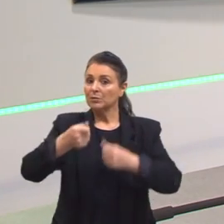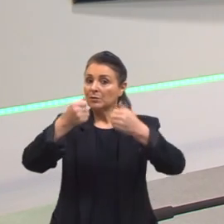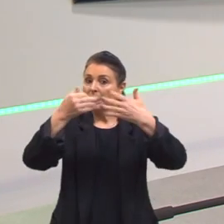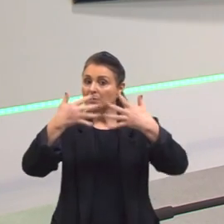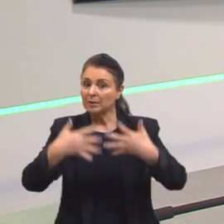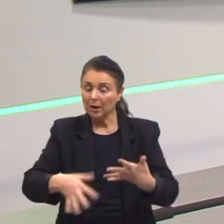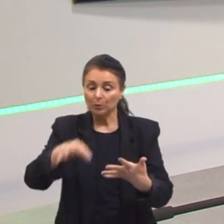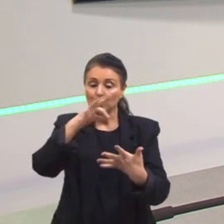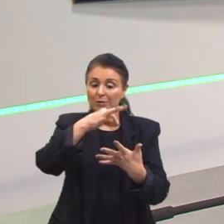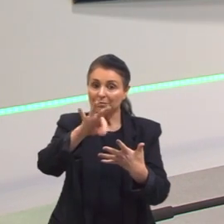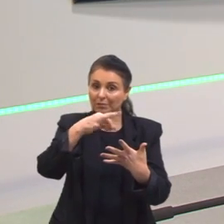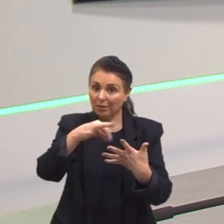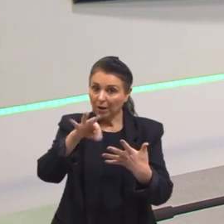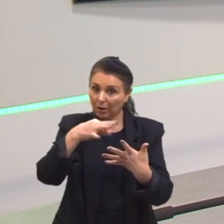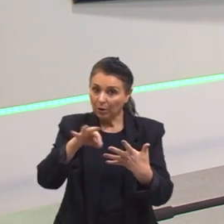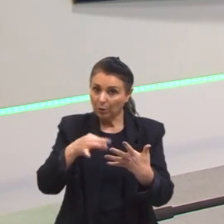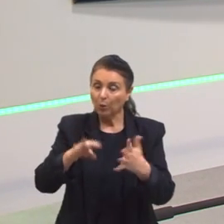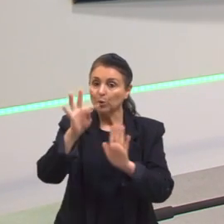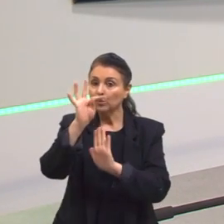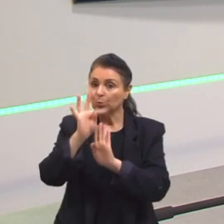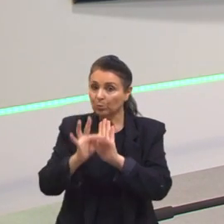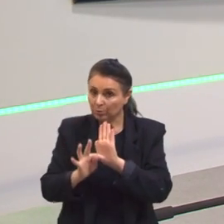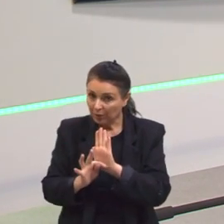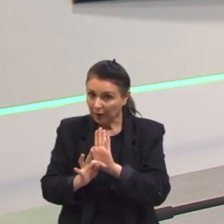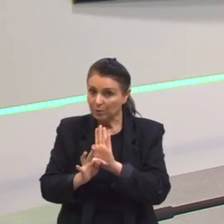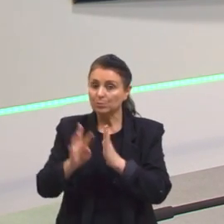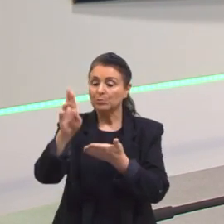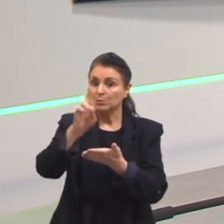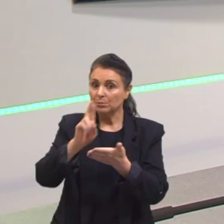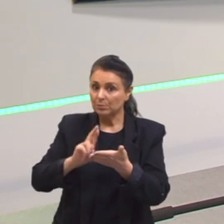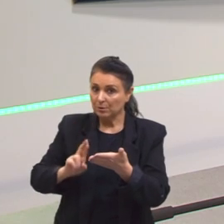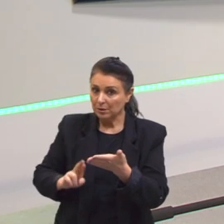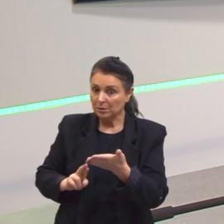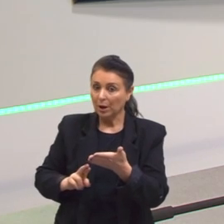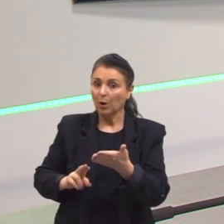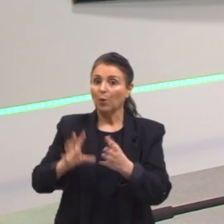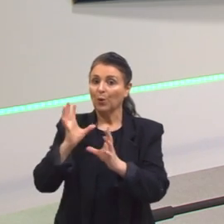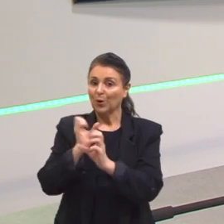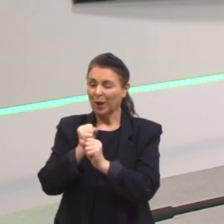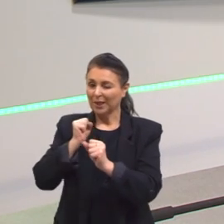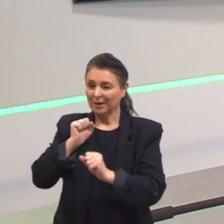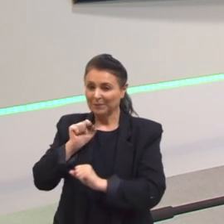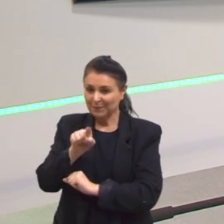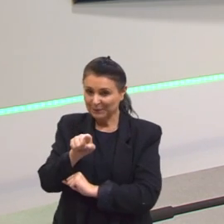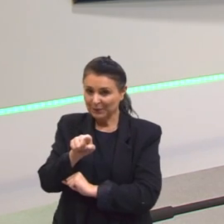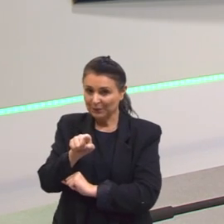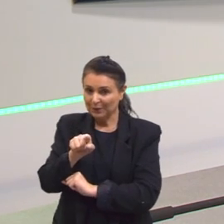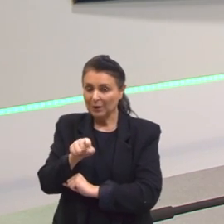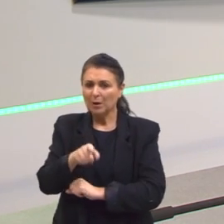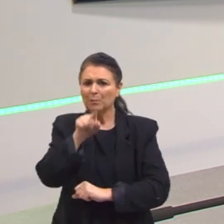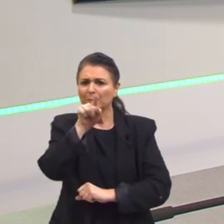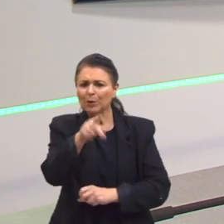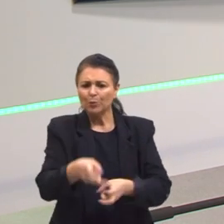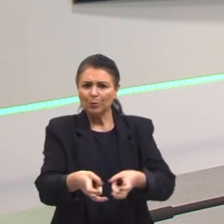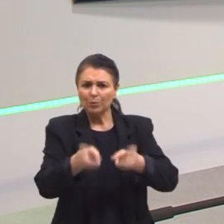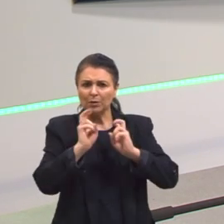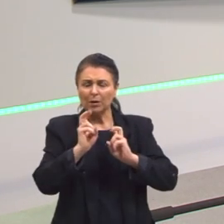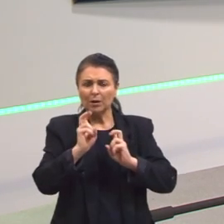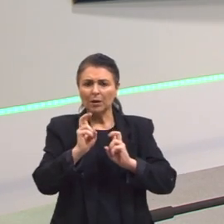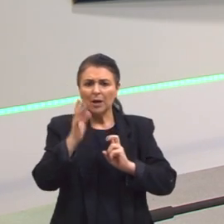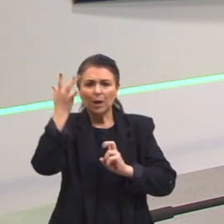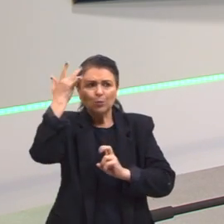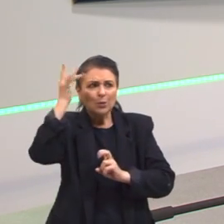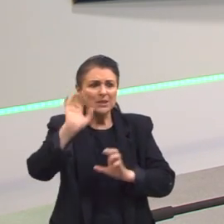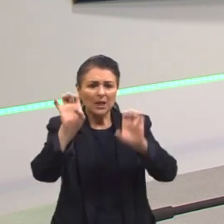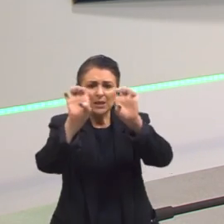destacar essas partes desse texto que é um texto de redação nota 1000 para que tu perceba que eu não sei a